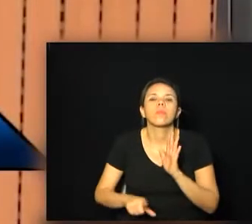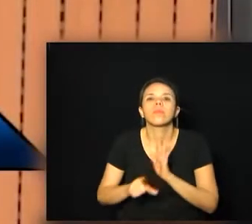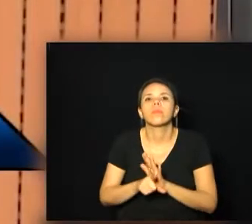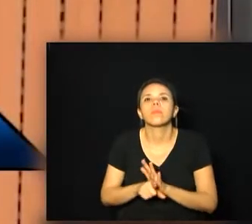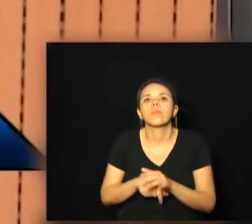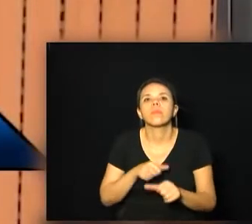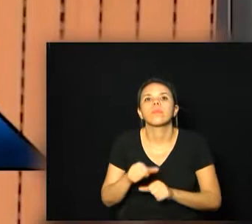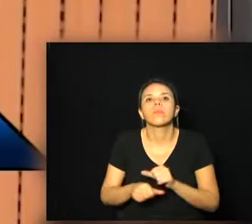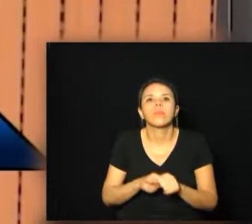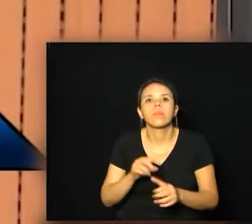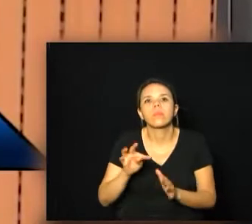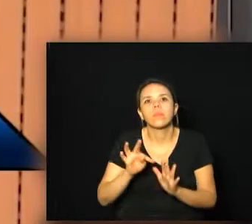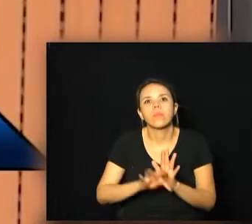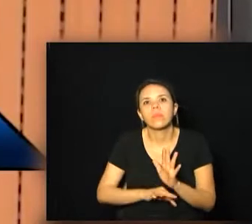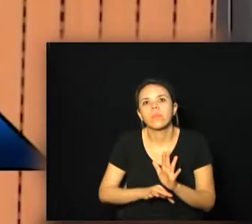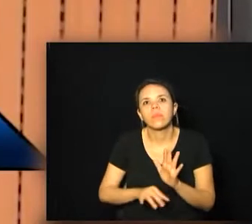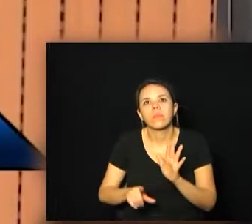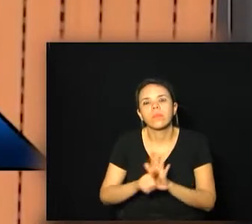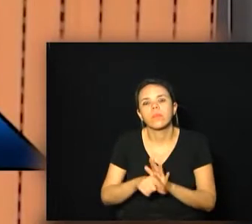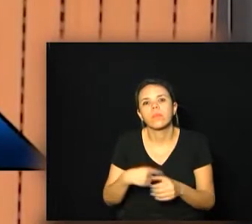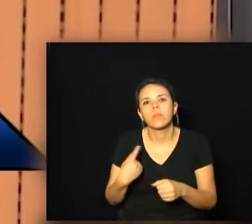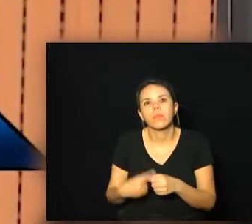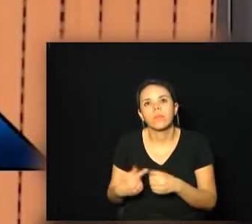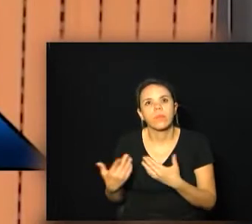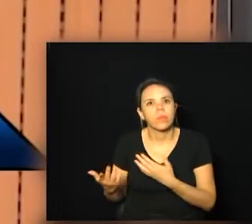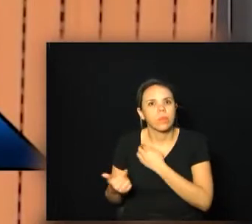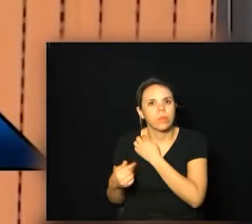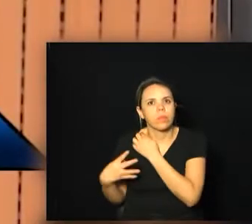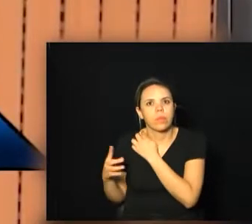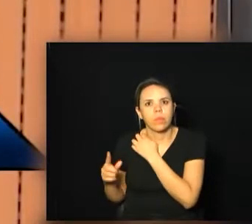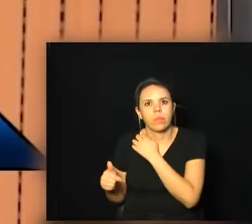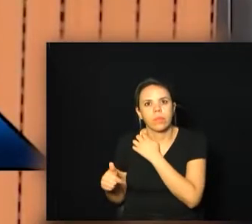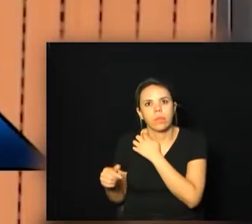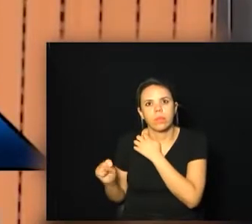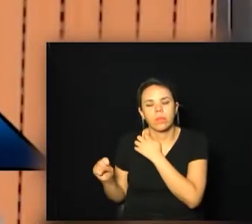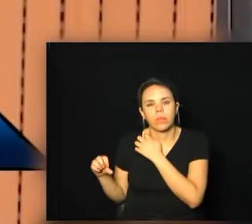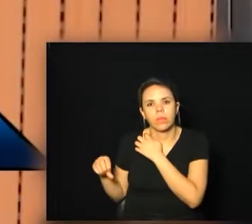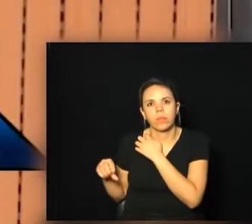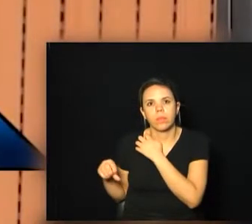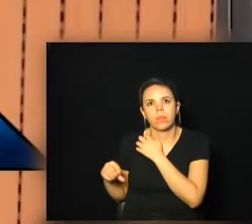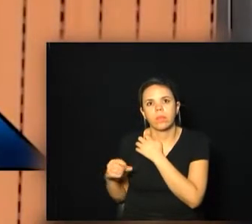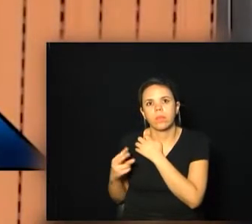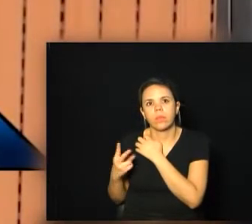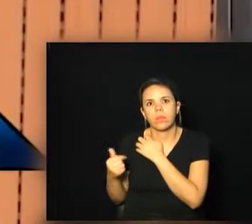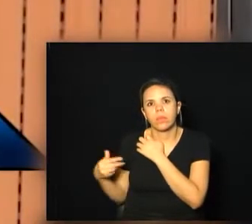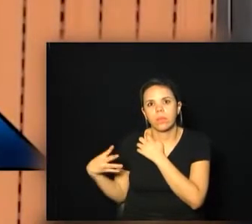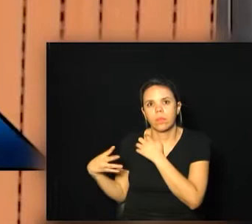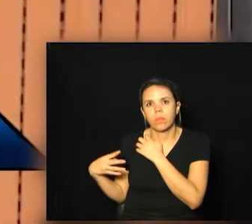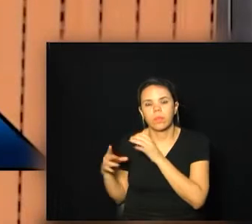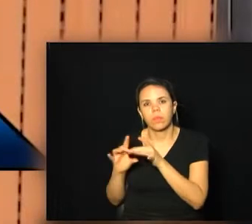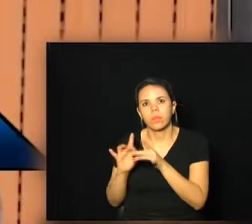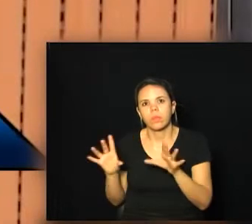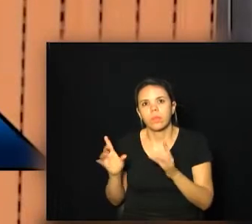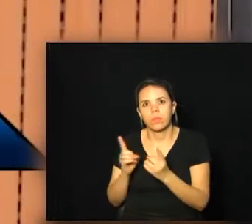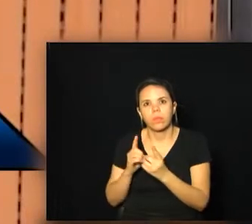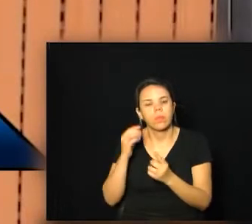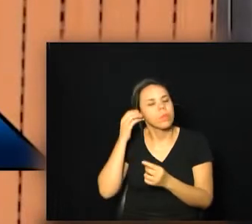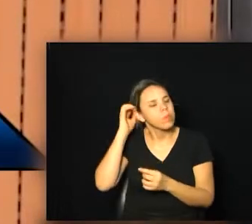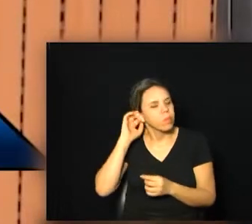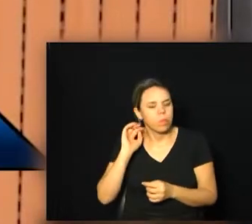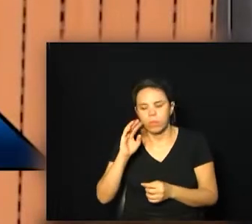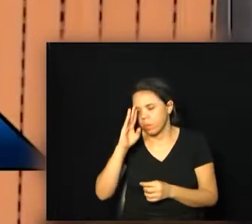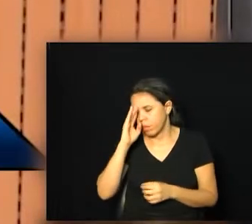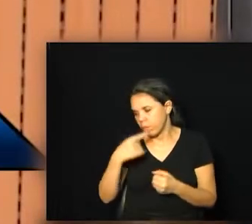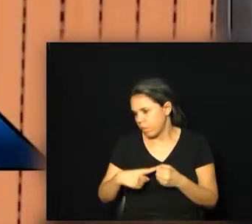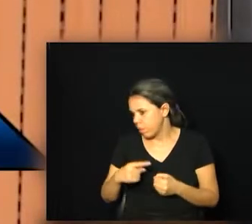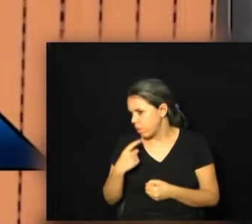de alteração da redação do dispositivo de lei municipal 14.789 de 2014, que dispõe sobre o atendimento prioritário do